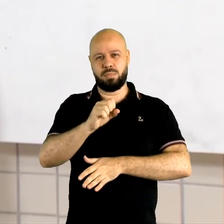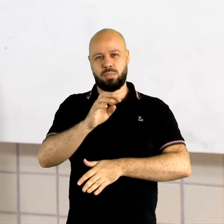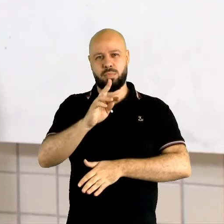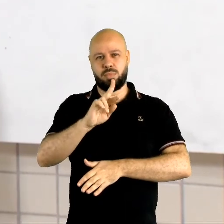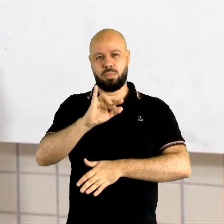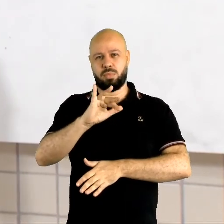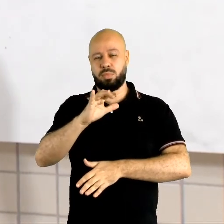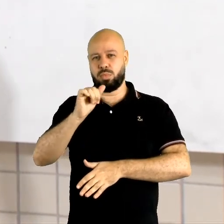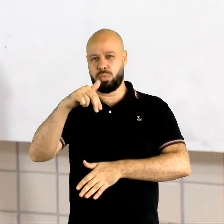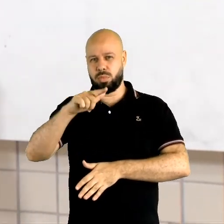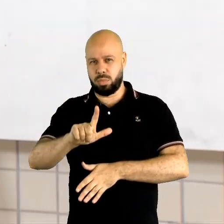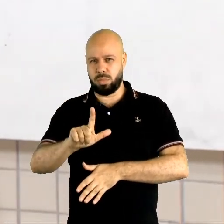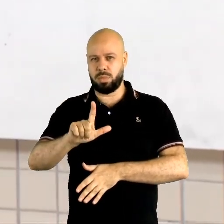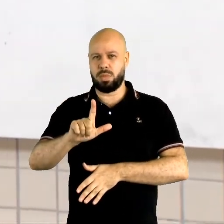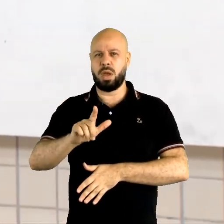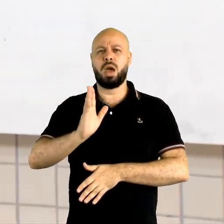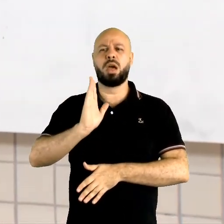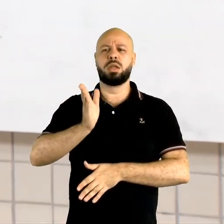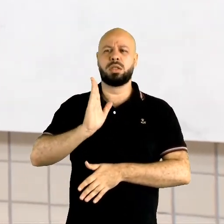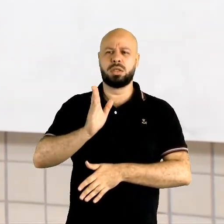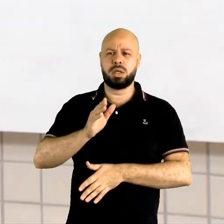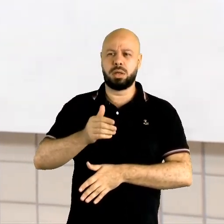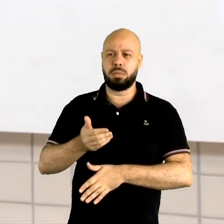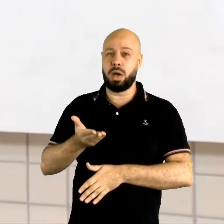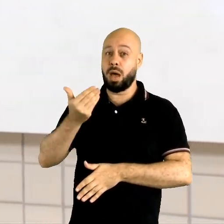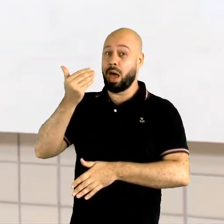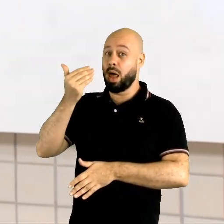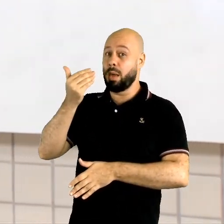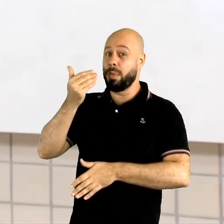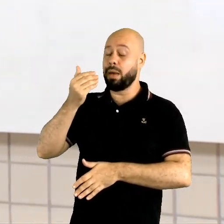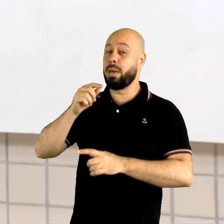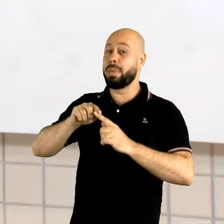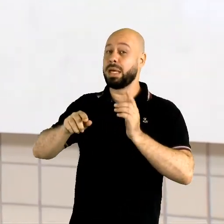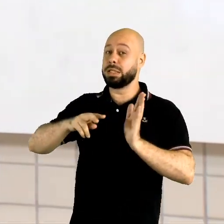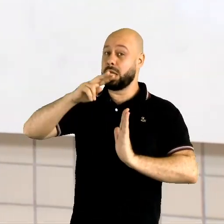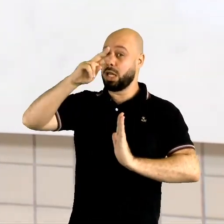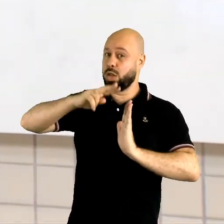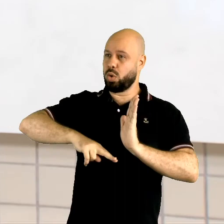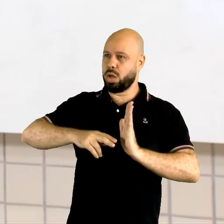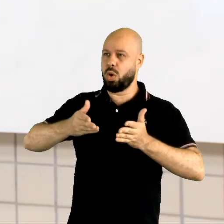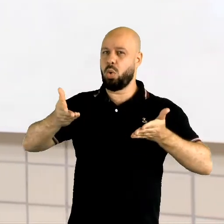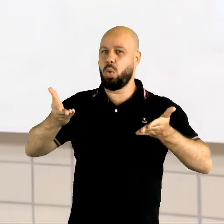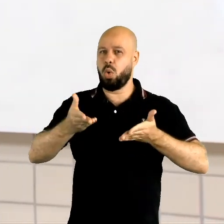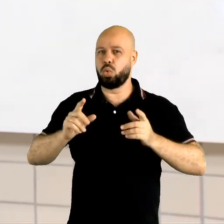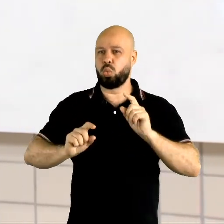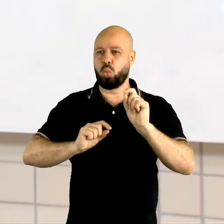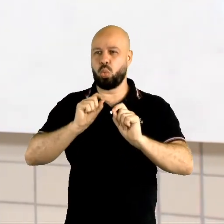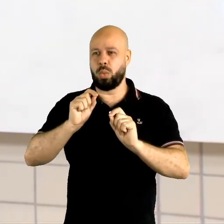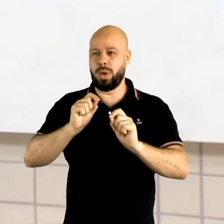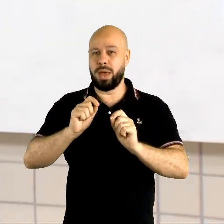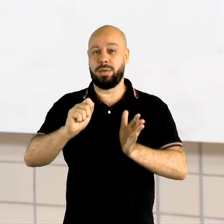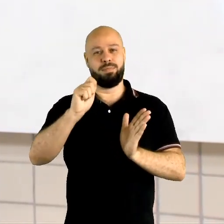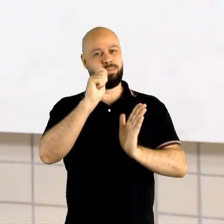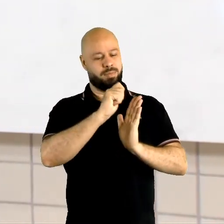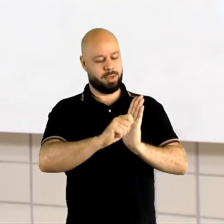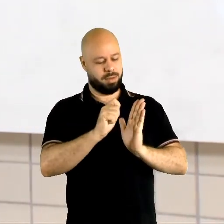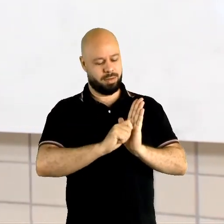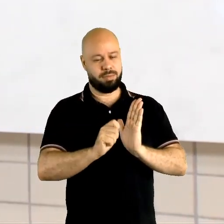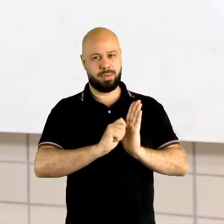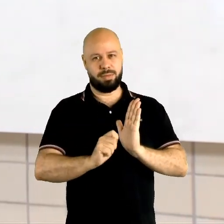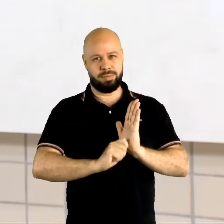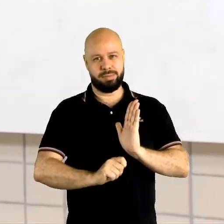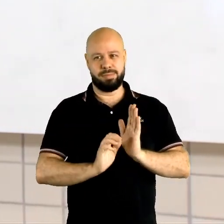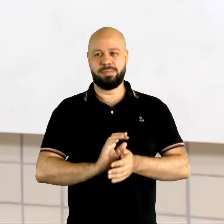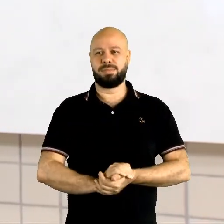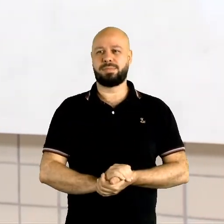textual instrucional, só que a gente viu lá leitura. Hoje nós vamos aprender escrita.